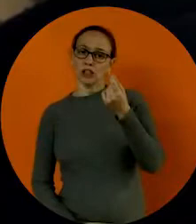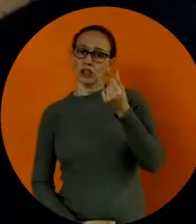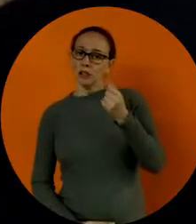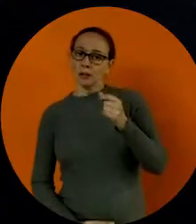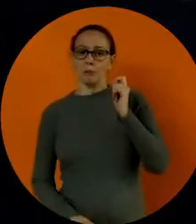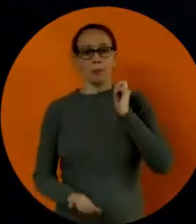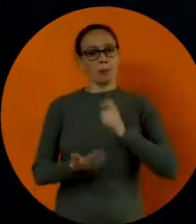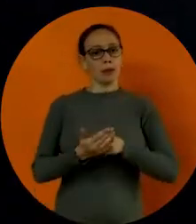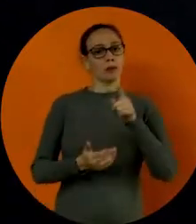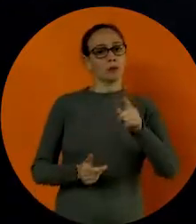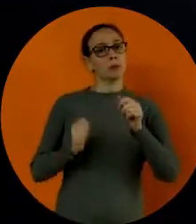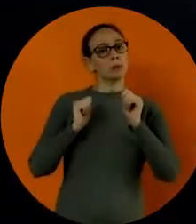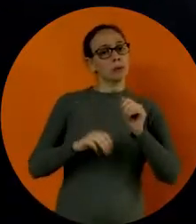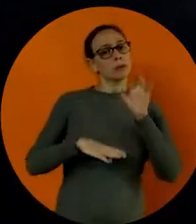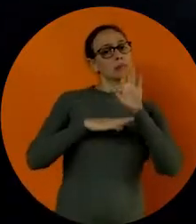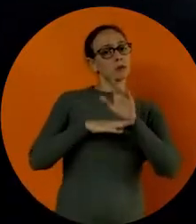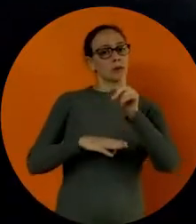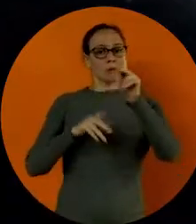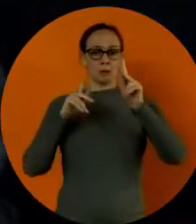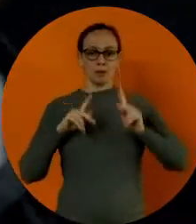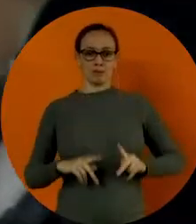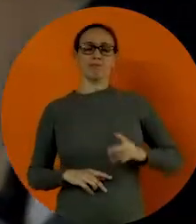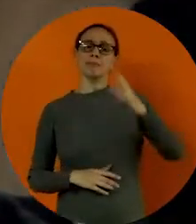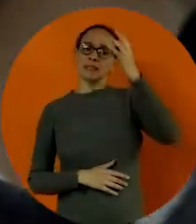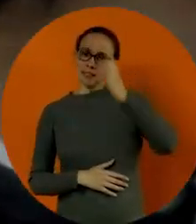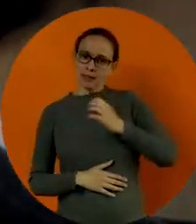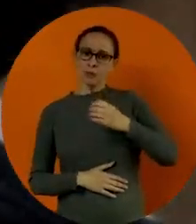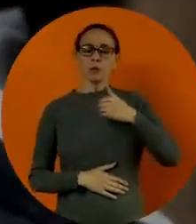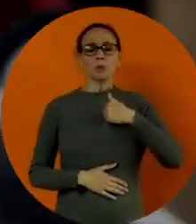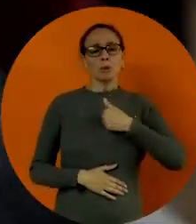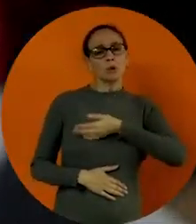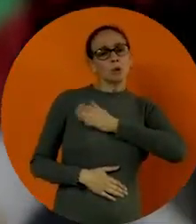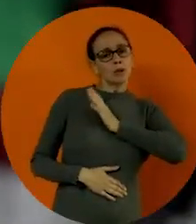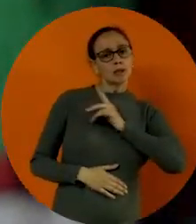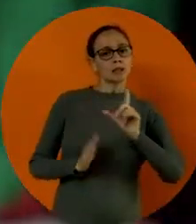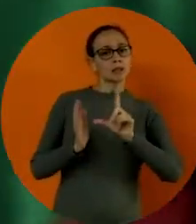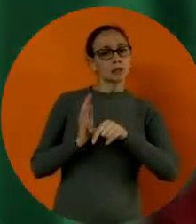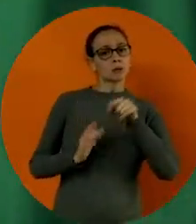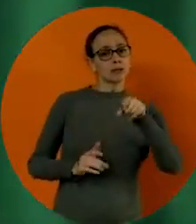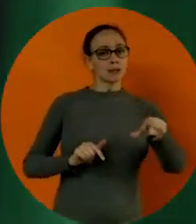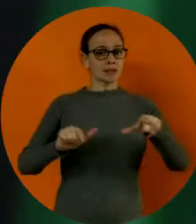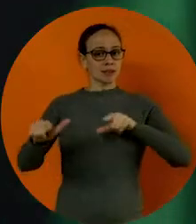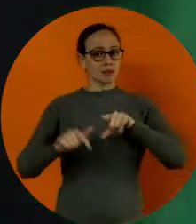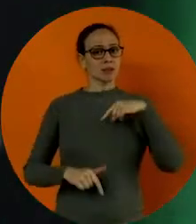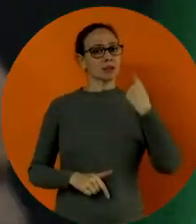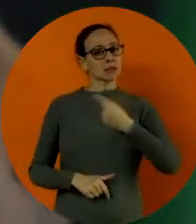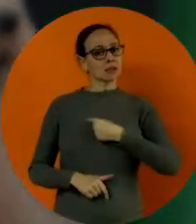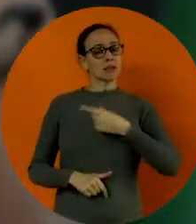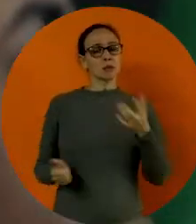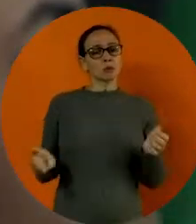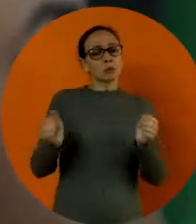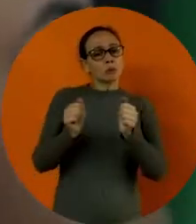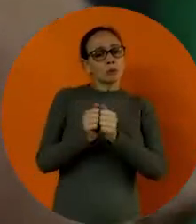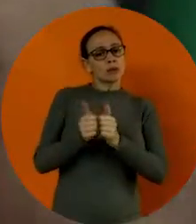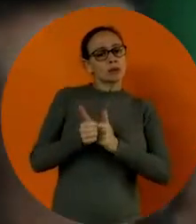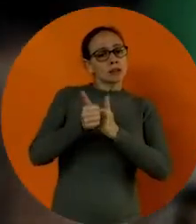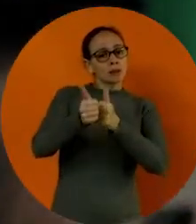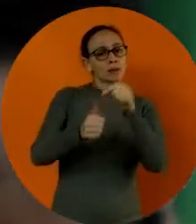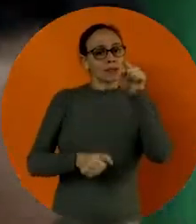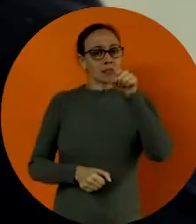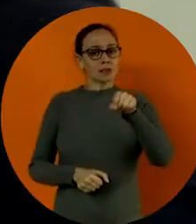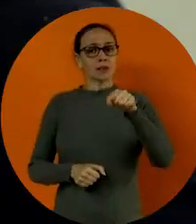Existe dinheiro que pague tu poder ajudar uma pessoa, cara. Sério, do fundo do coração. Depois desse trabalho, a gente tá muito